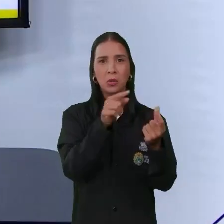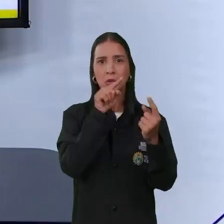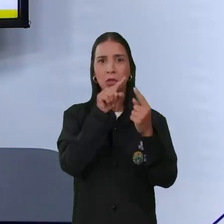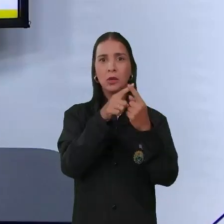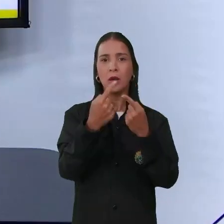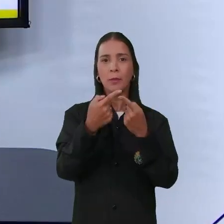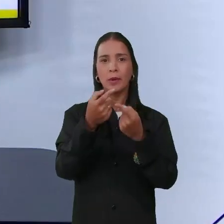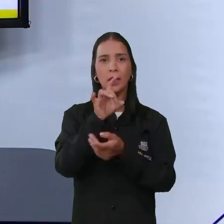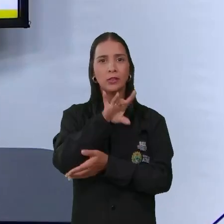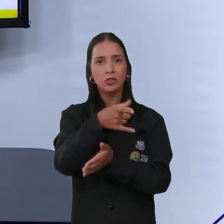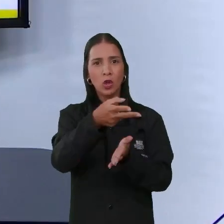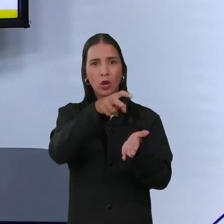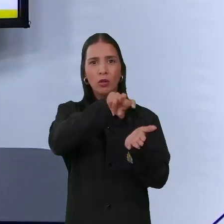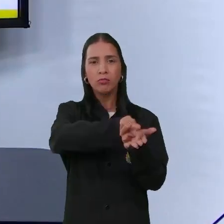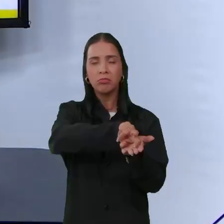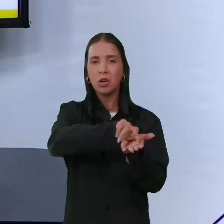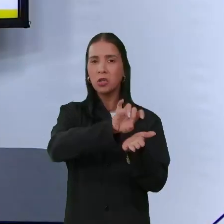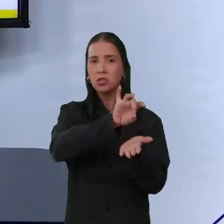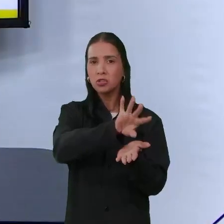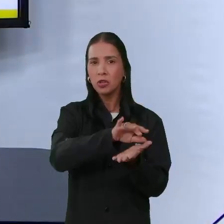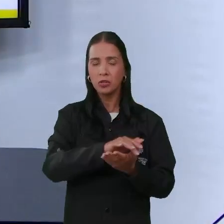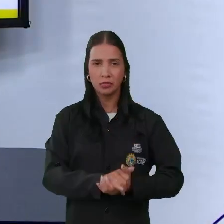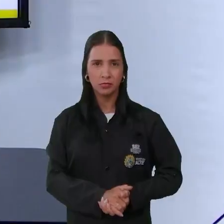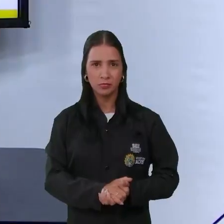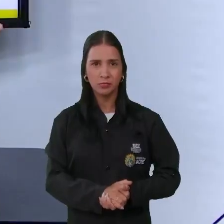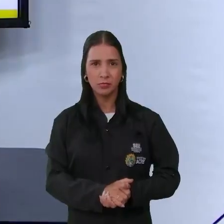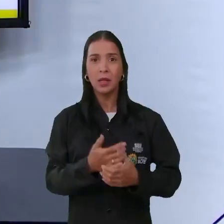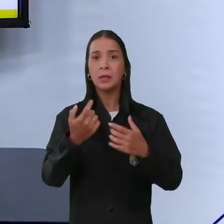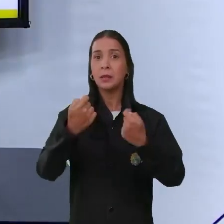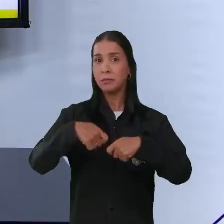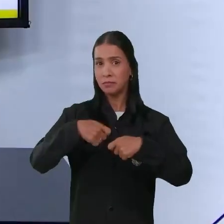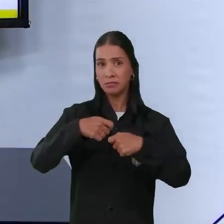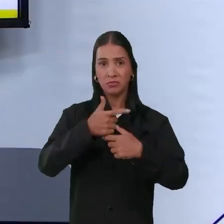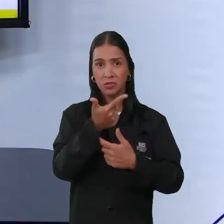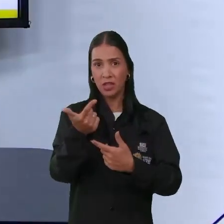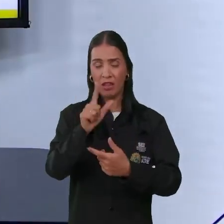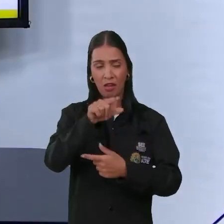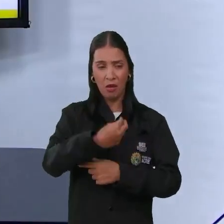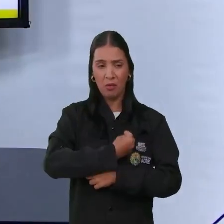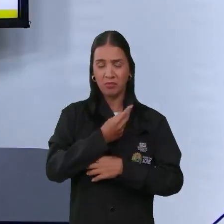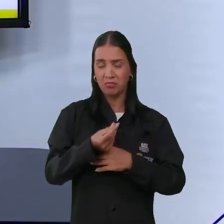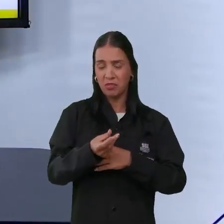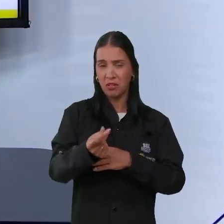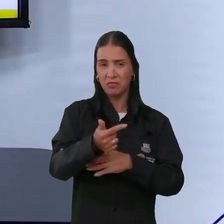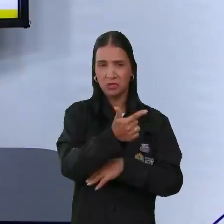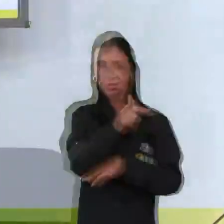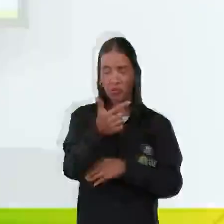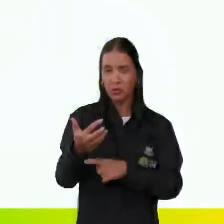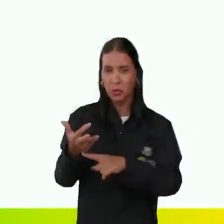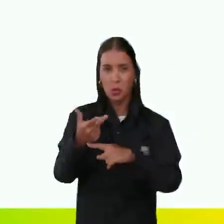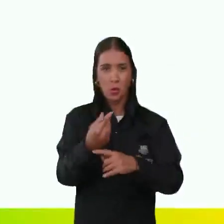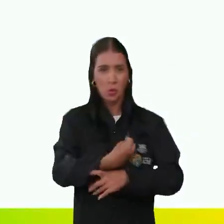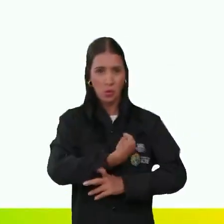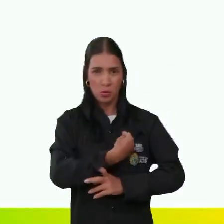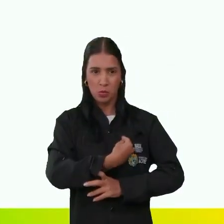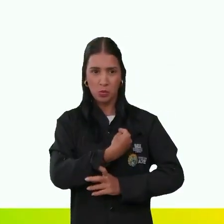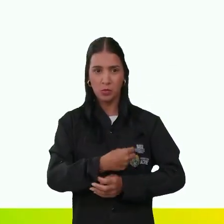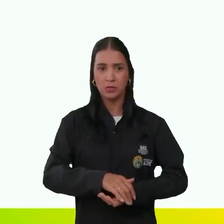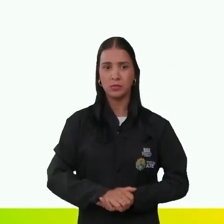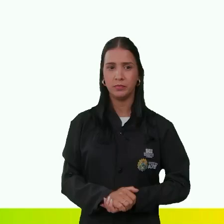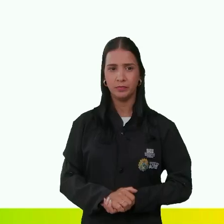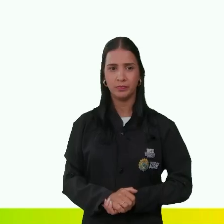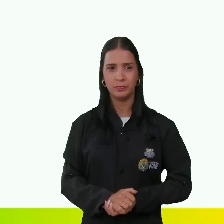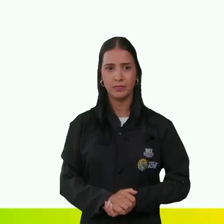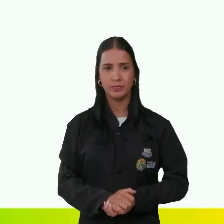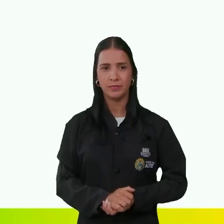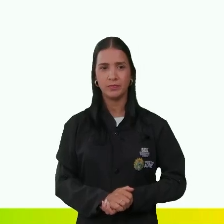nossa longevidade, né? Então é uma longevidade sem qualidade. Bom, então gerenciamento de riscos, é aí